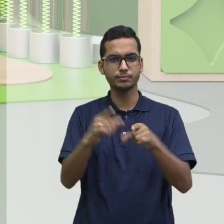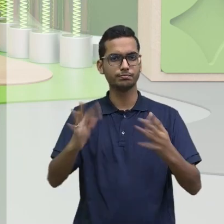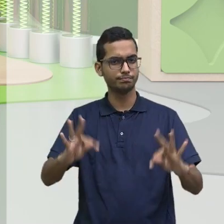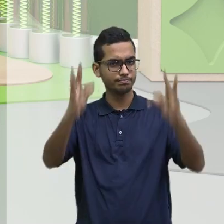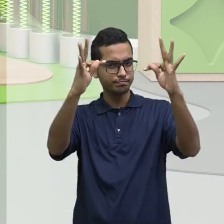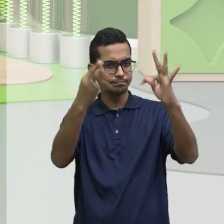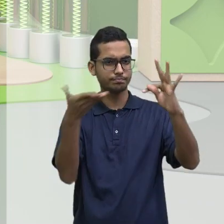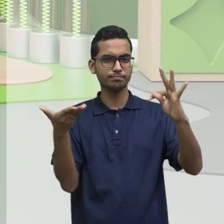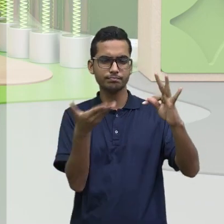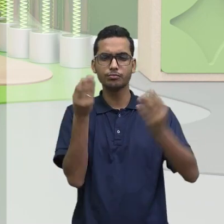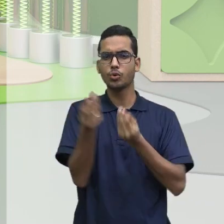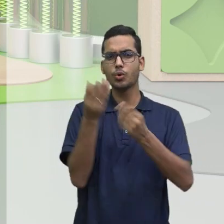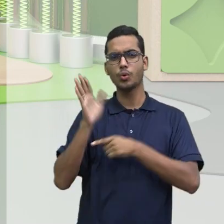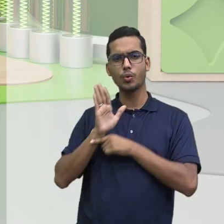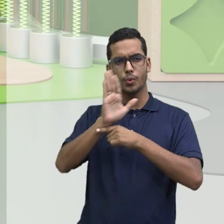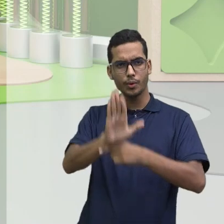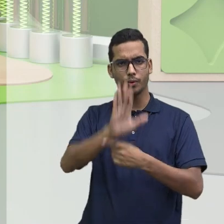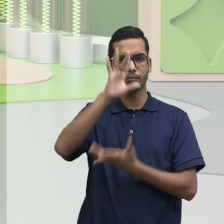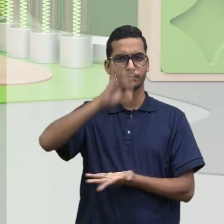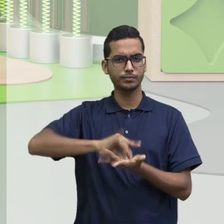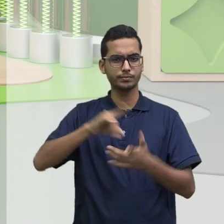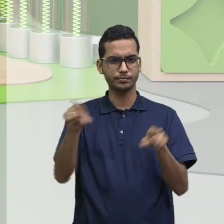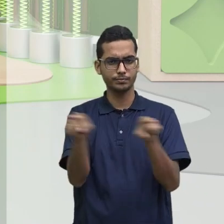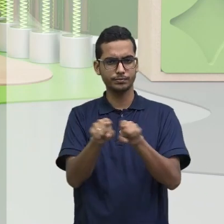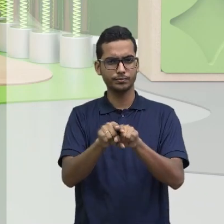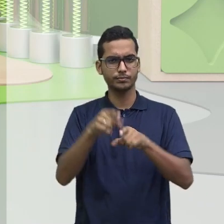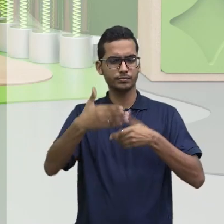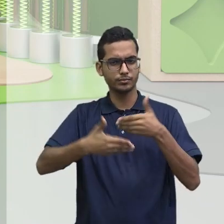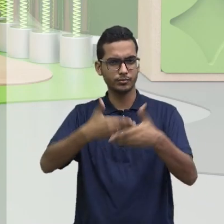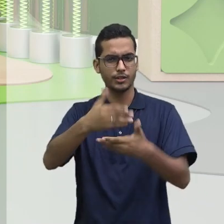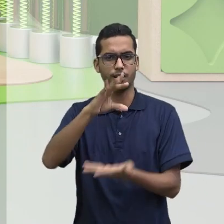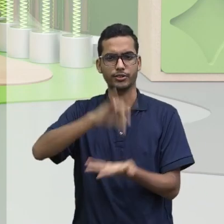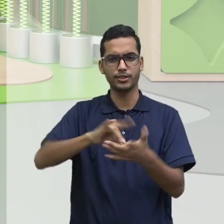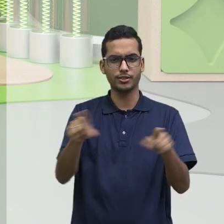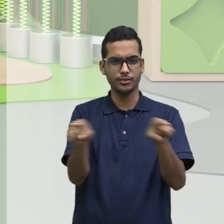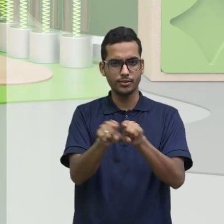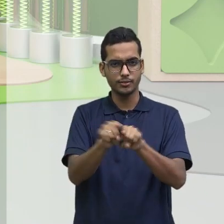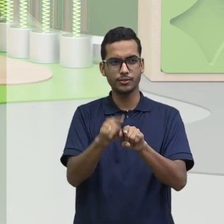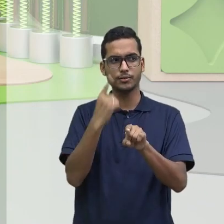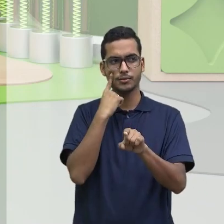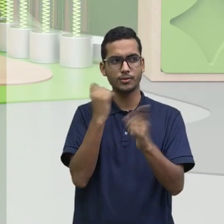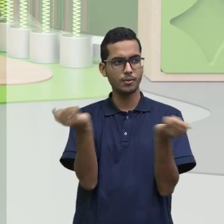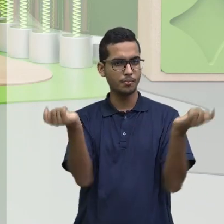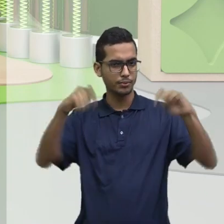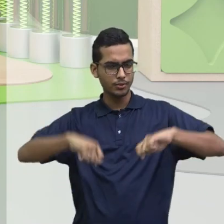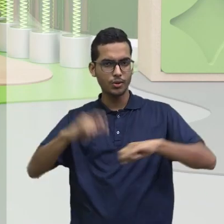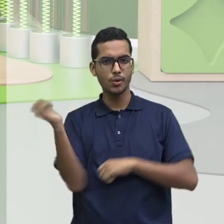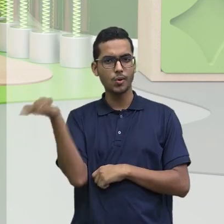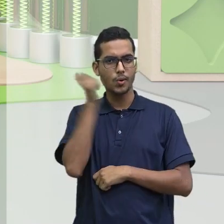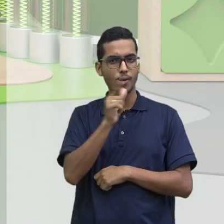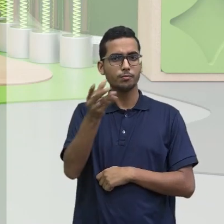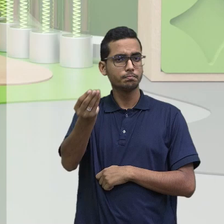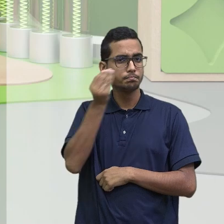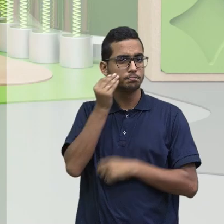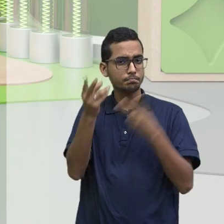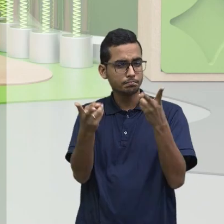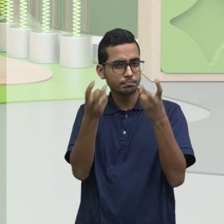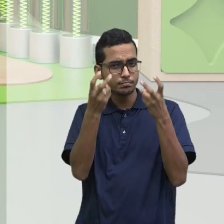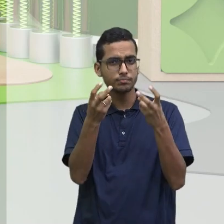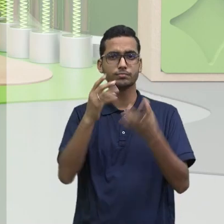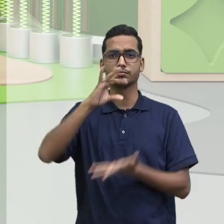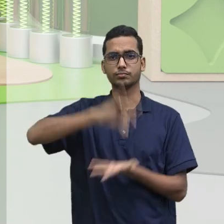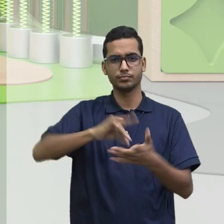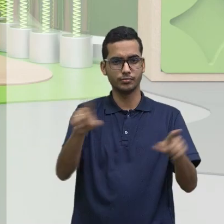tecnologia ajudou, para que essa conservação fosse possível. Então, a gente vai observar aqui, olha, algo do